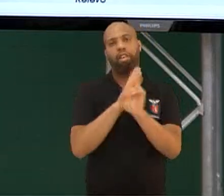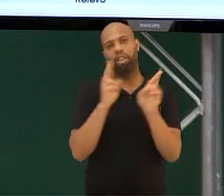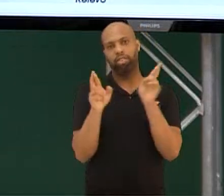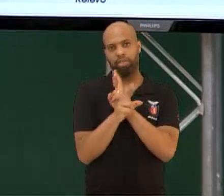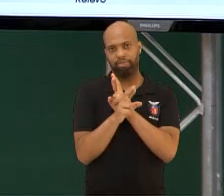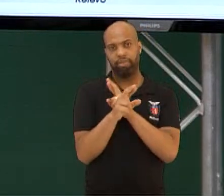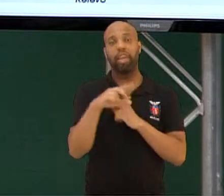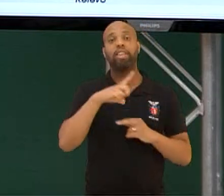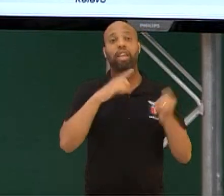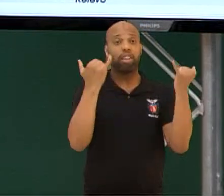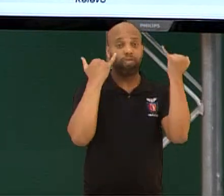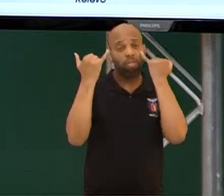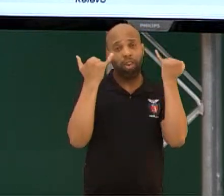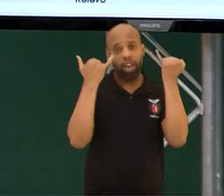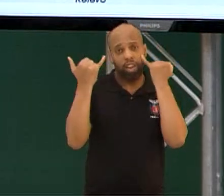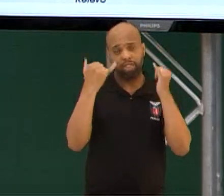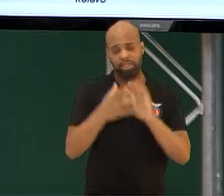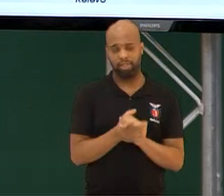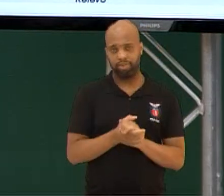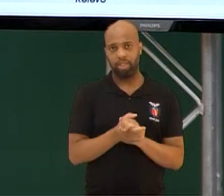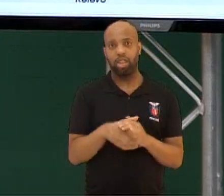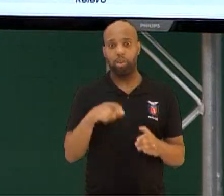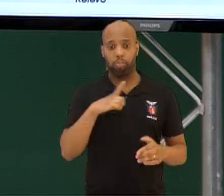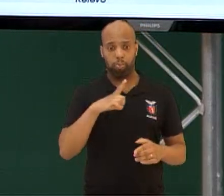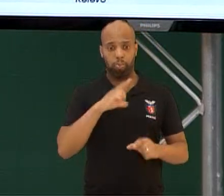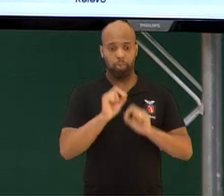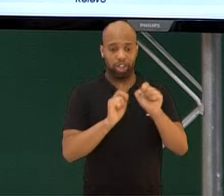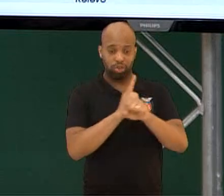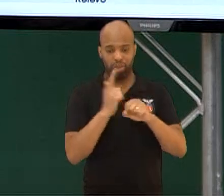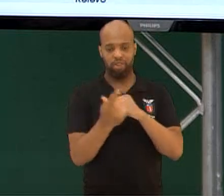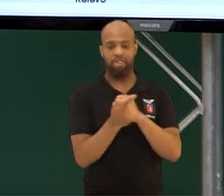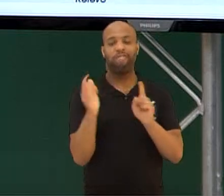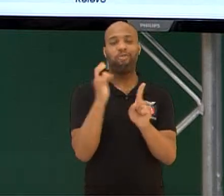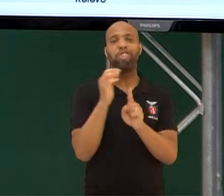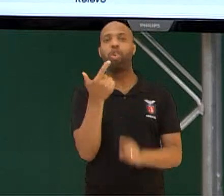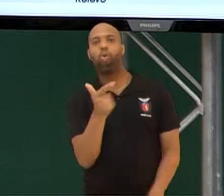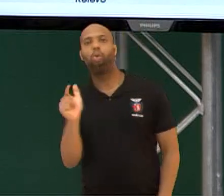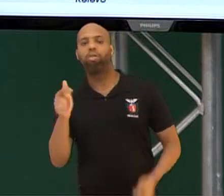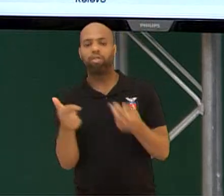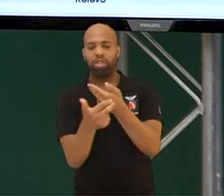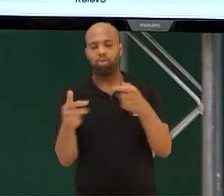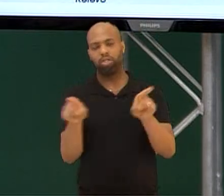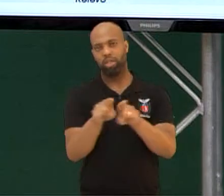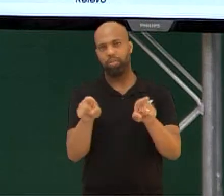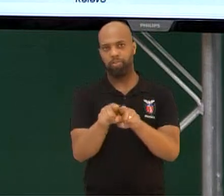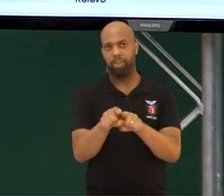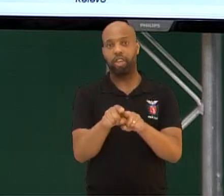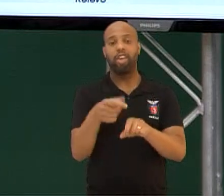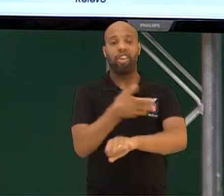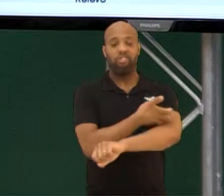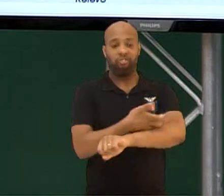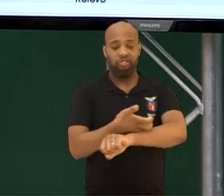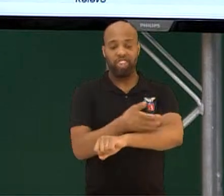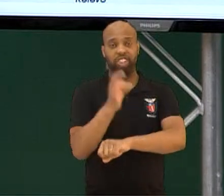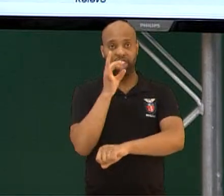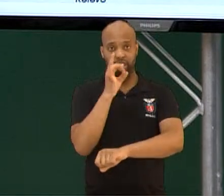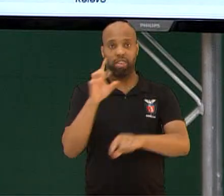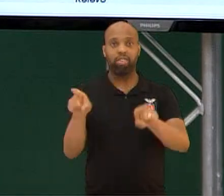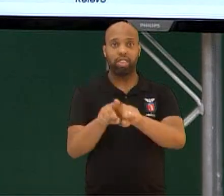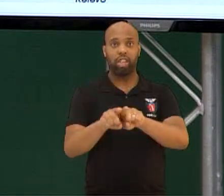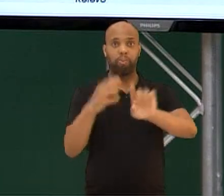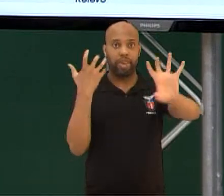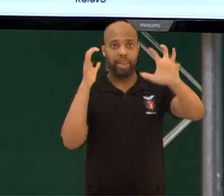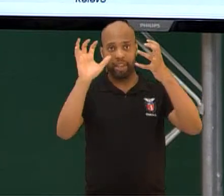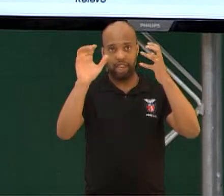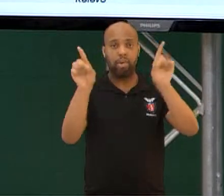uma influência exatamente, né, um aspecto, né, físico vai influenciar o outro também, como a gente vai verificar a seguir, a questão da vegetação, a questão do clima, né, a